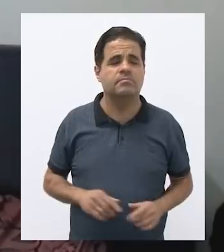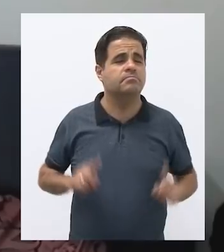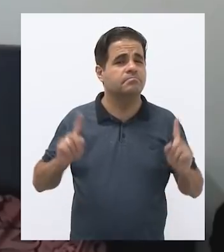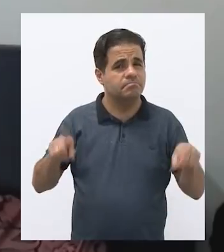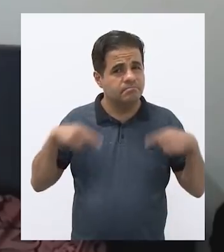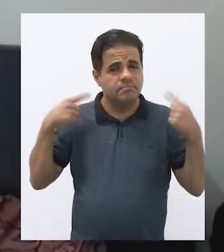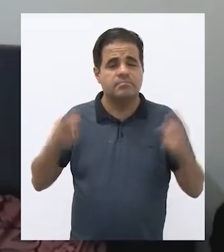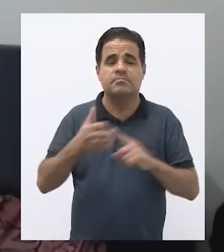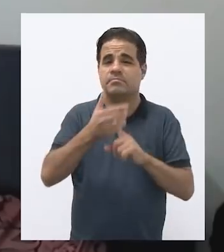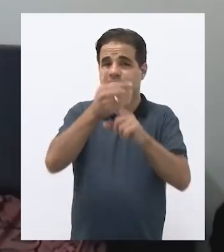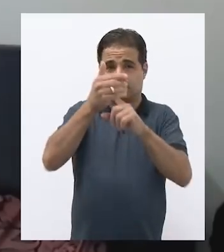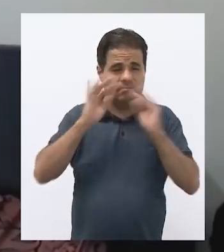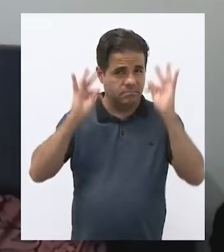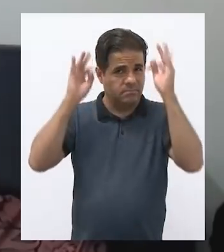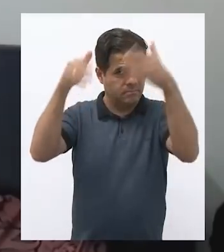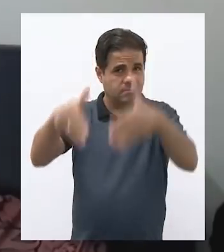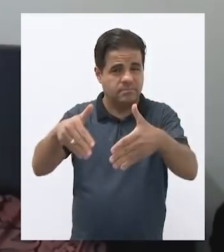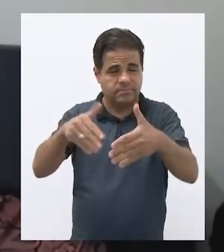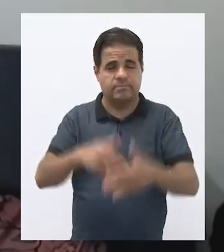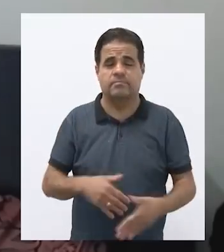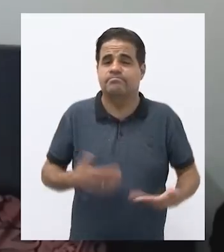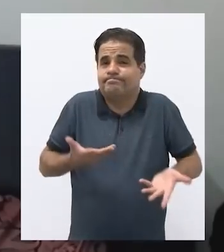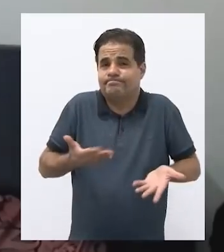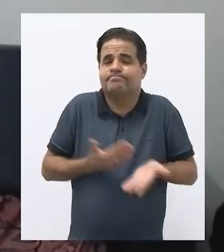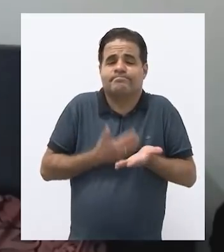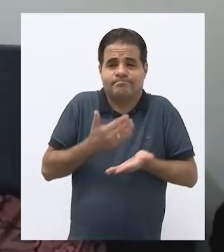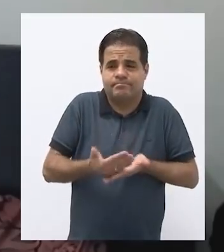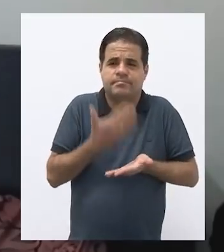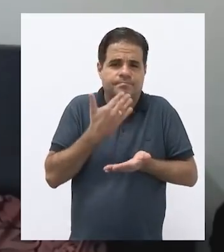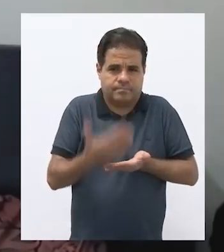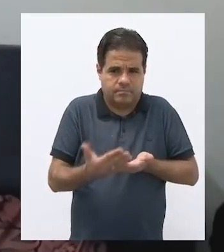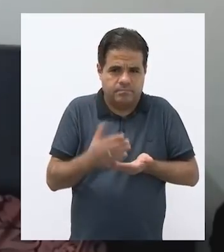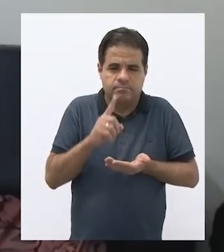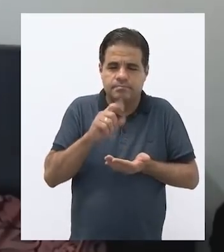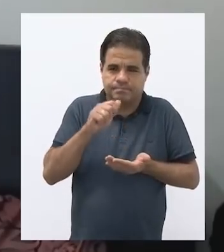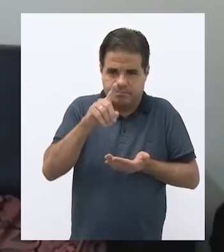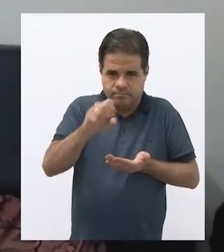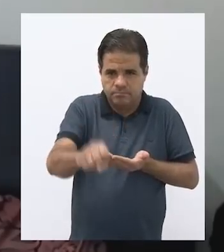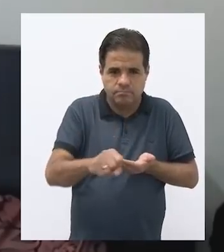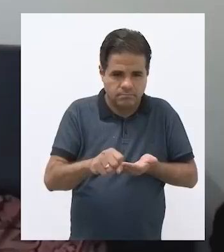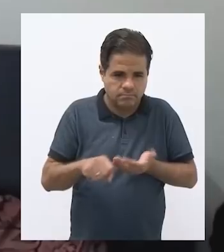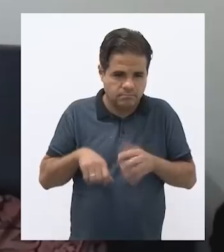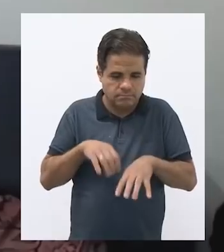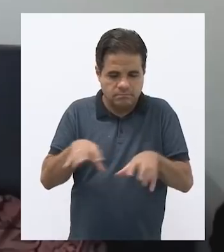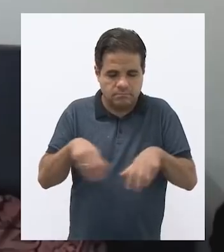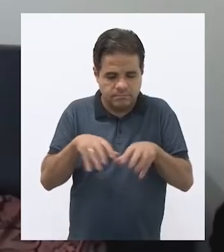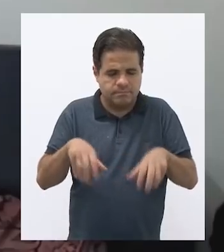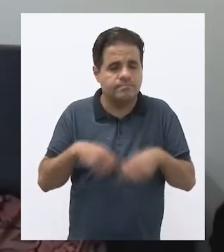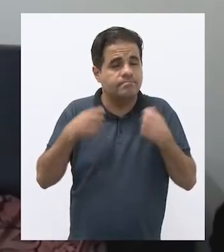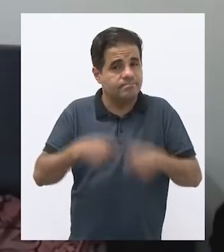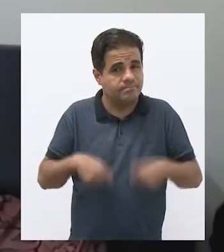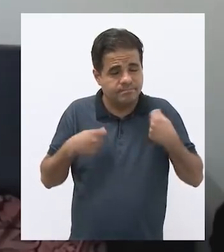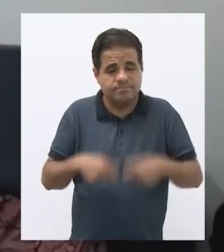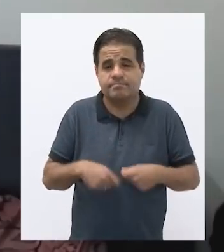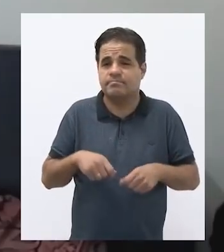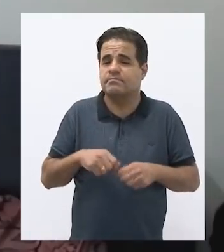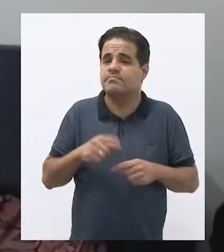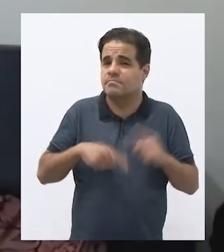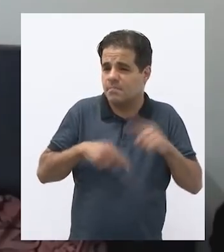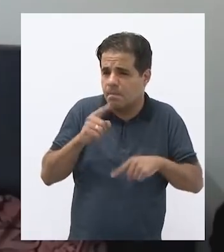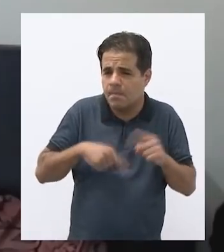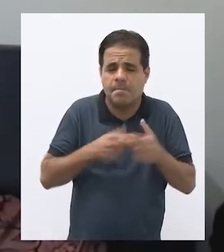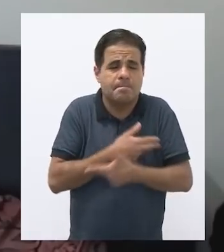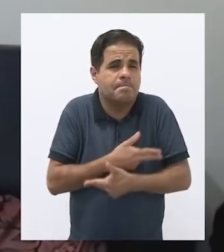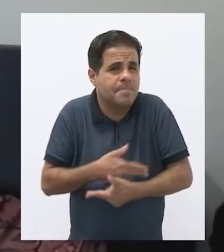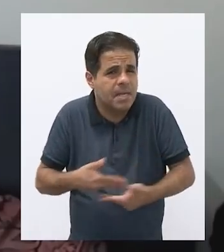para a tecnologia. Então, muito mais pedido de dados, muito mais pedido de sistema, muito mais necessidade de equipamentos,